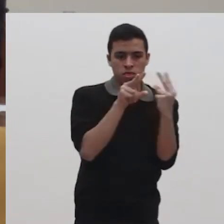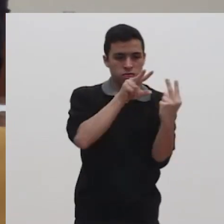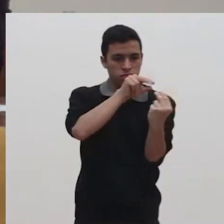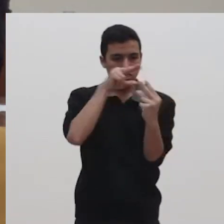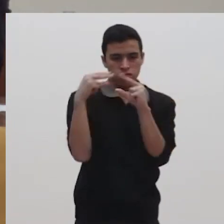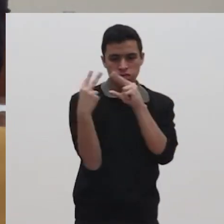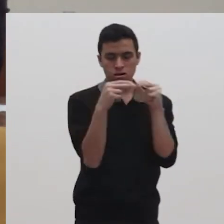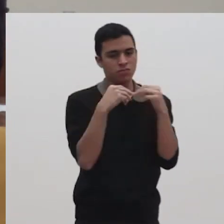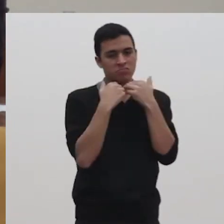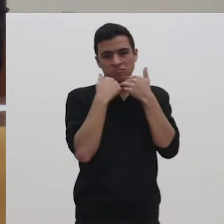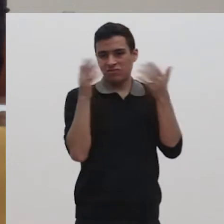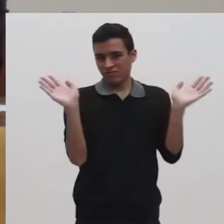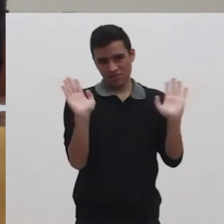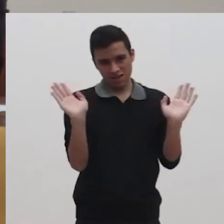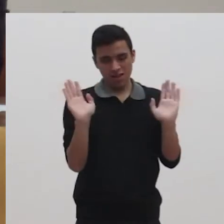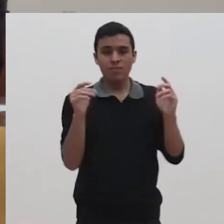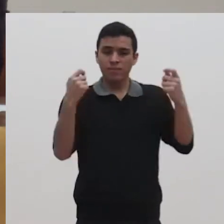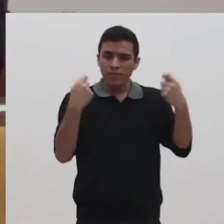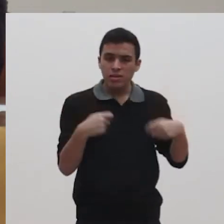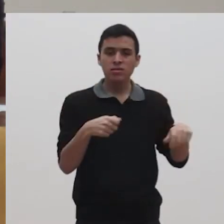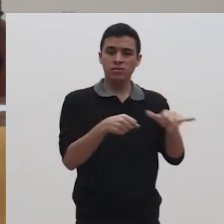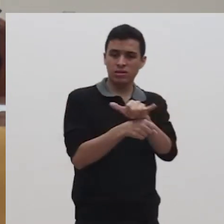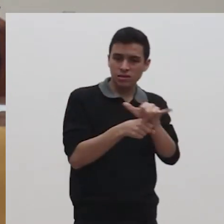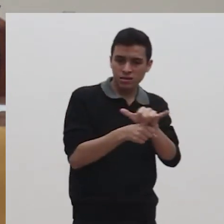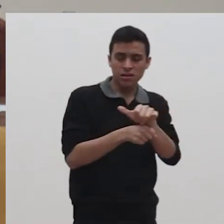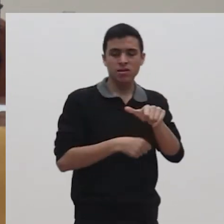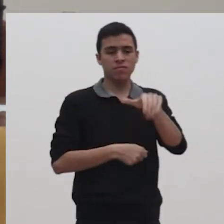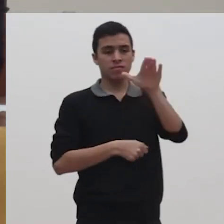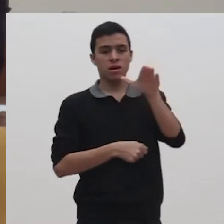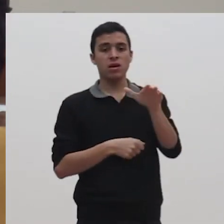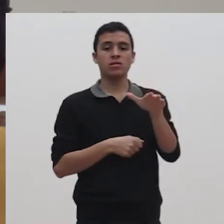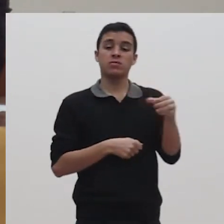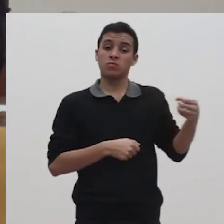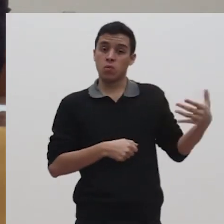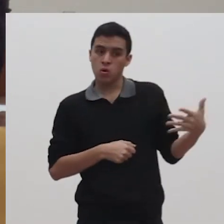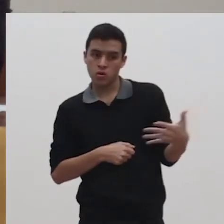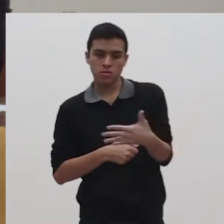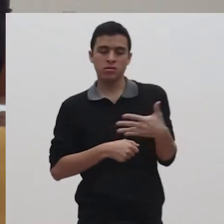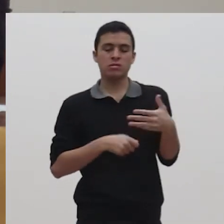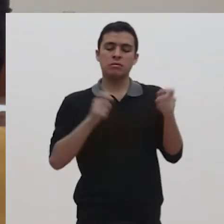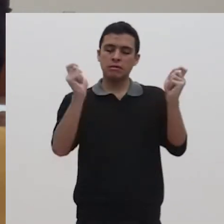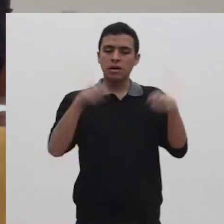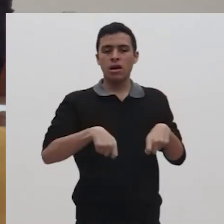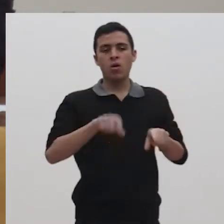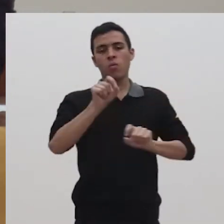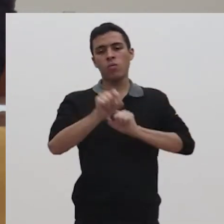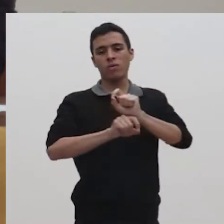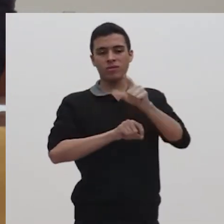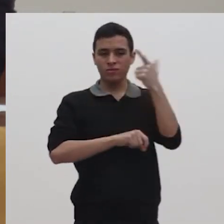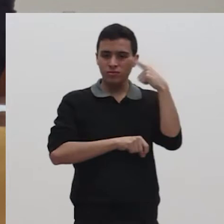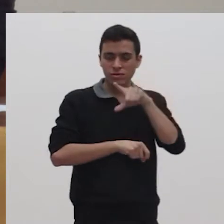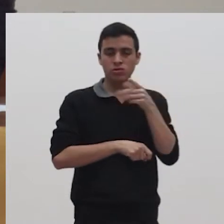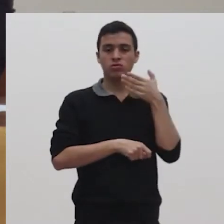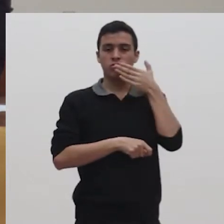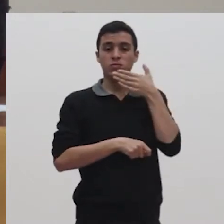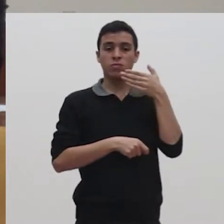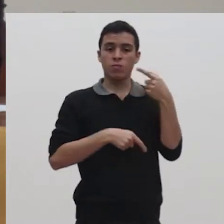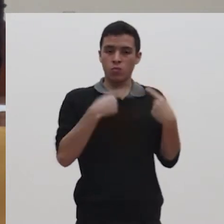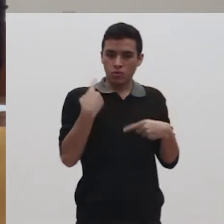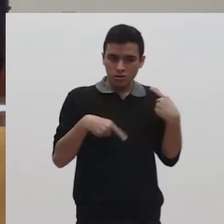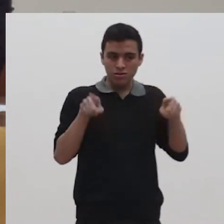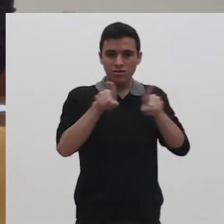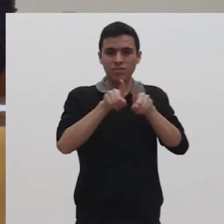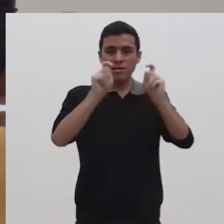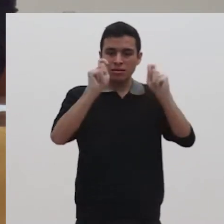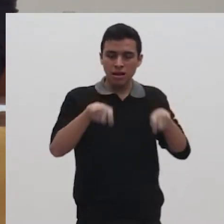definindo políticas. Eu acho que a gente tem que ter mecanismos mais modernos, mais recentes, para poder fazer o discurso político, para poder